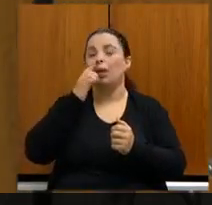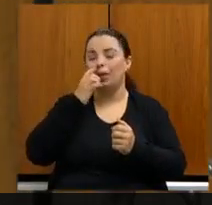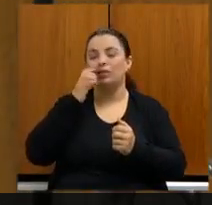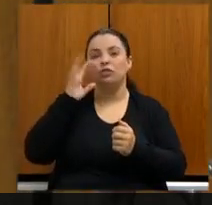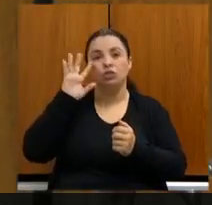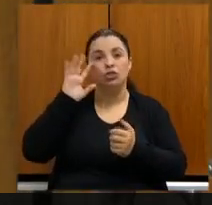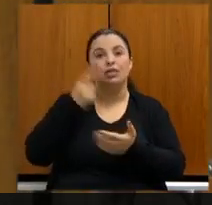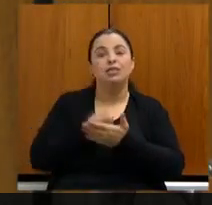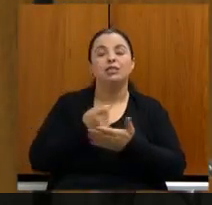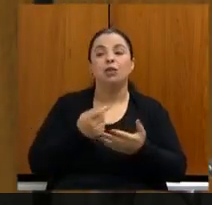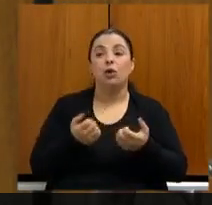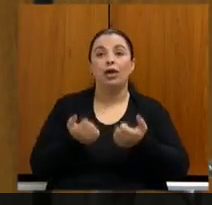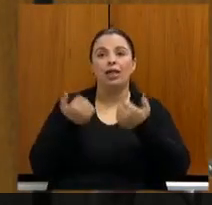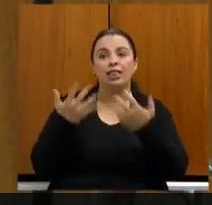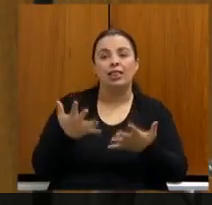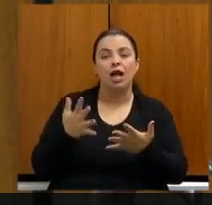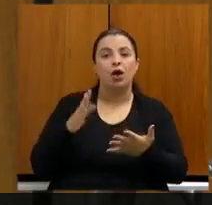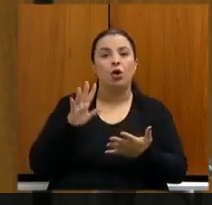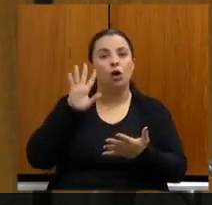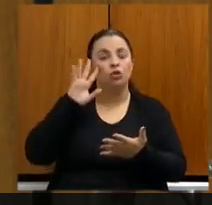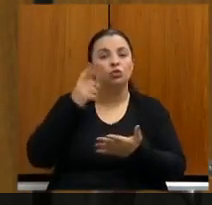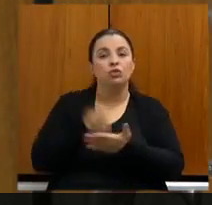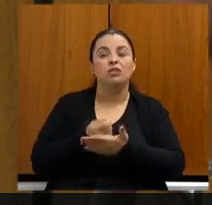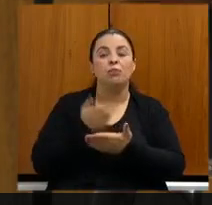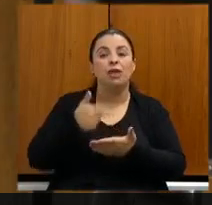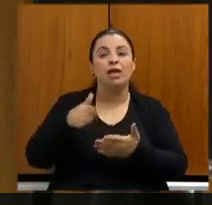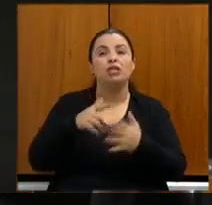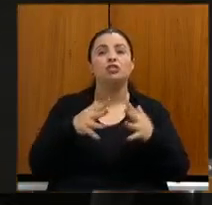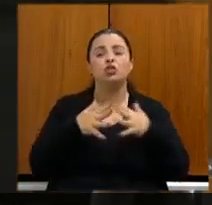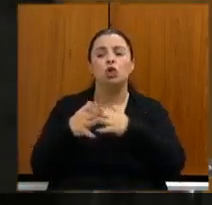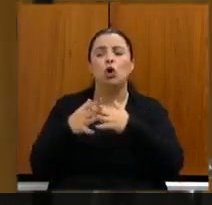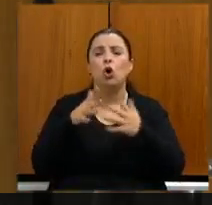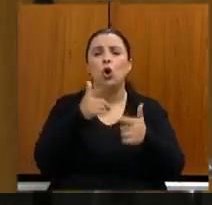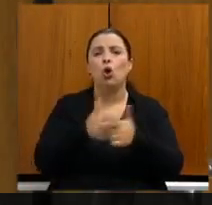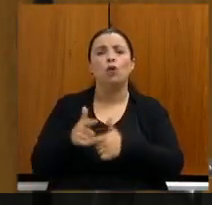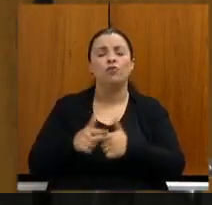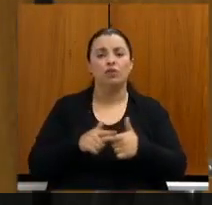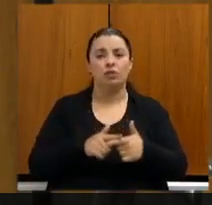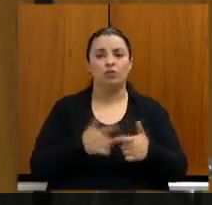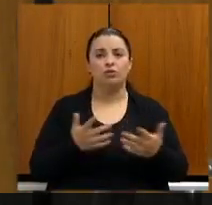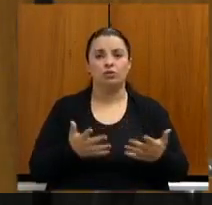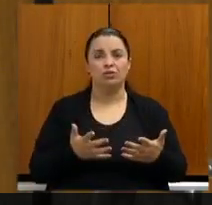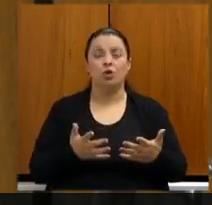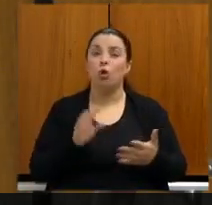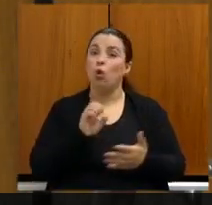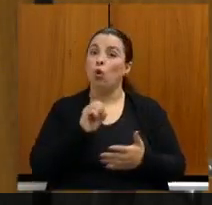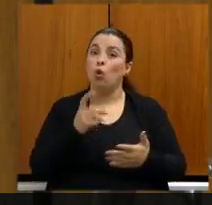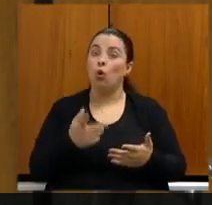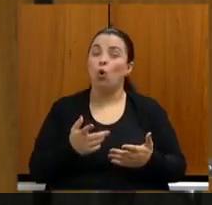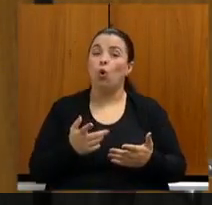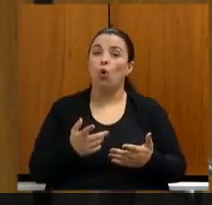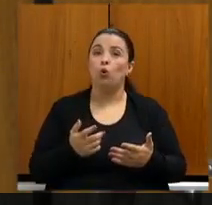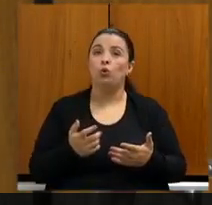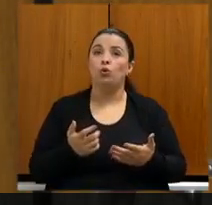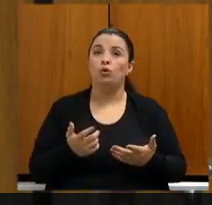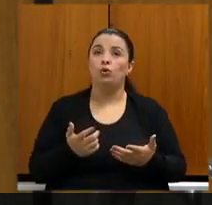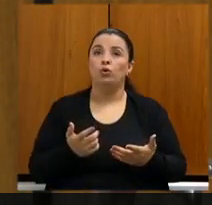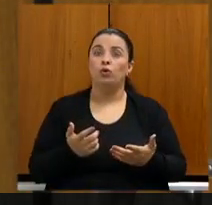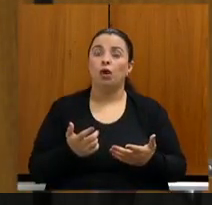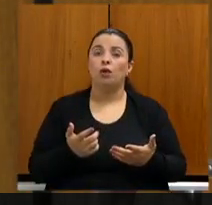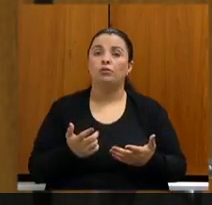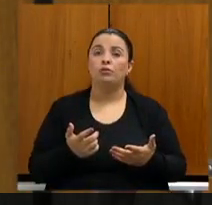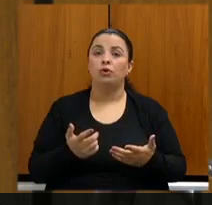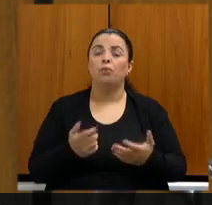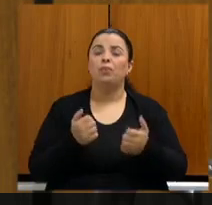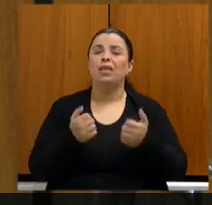da solução para esses conflitos vou dar alternativa ou de consolidar e foi construído para a mão é dos próprios movimentos